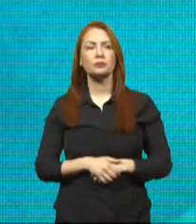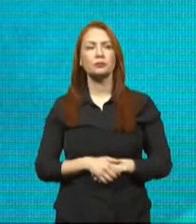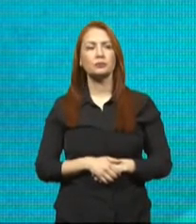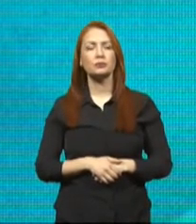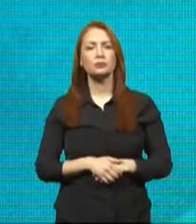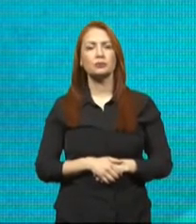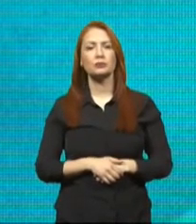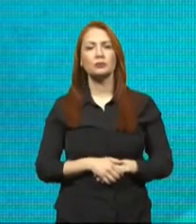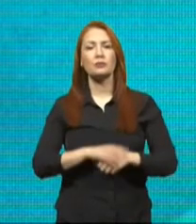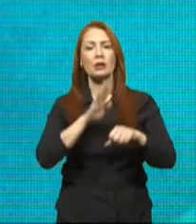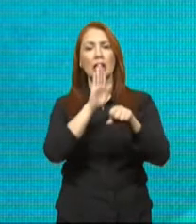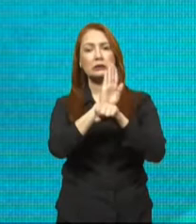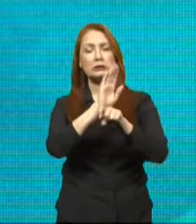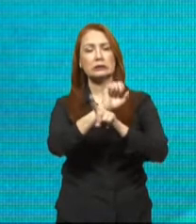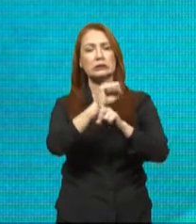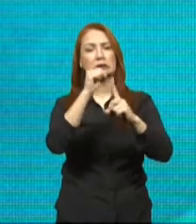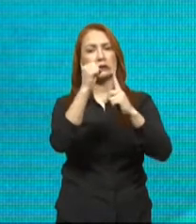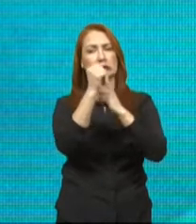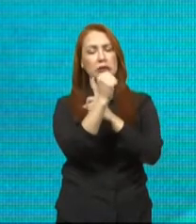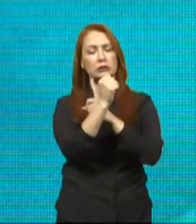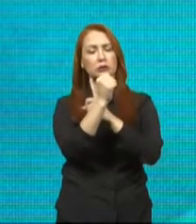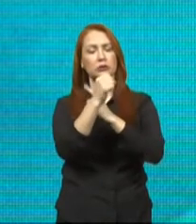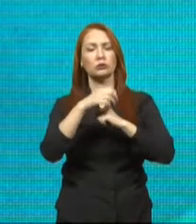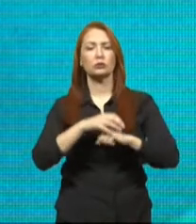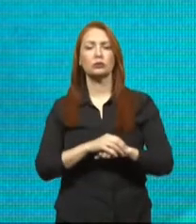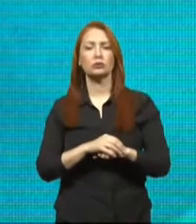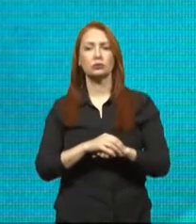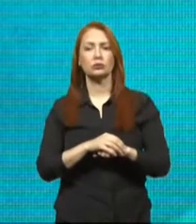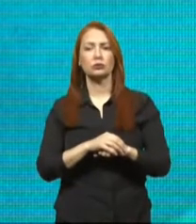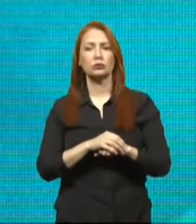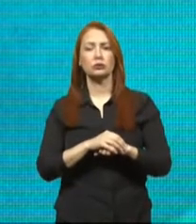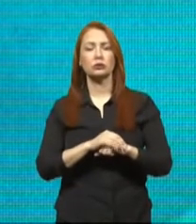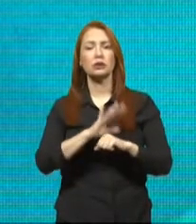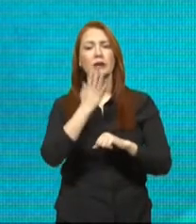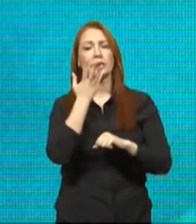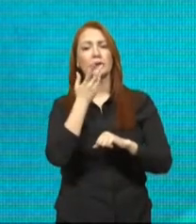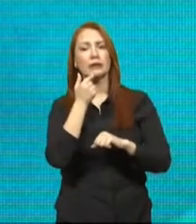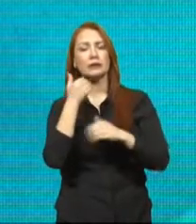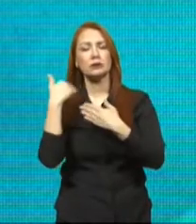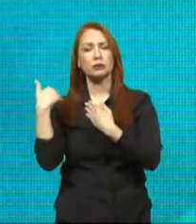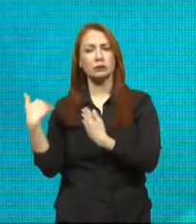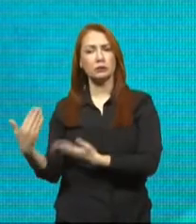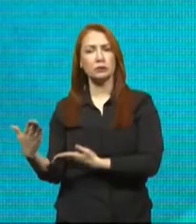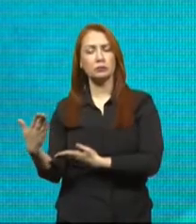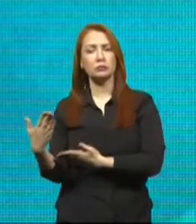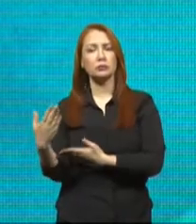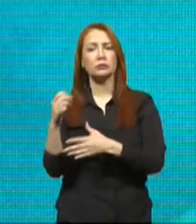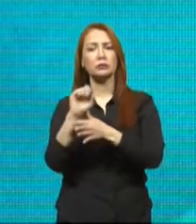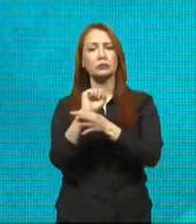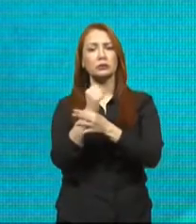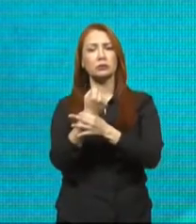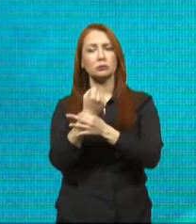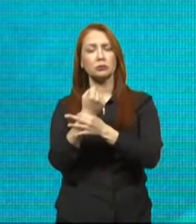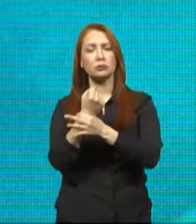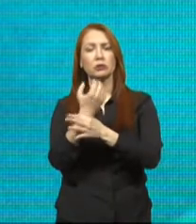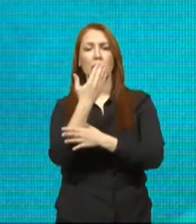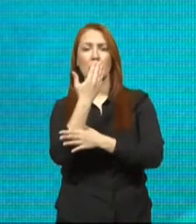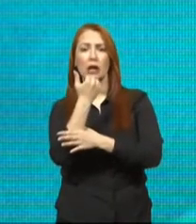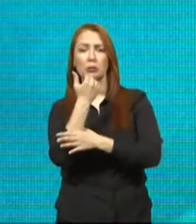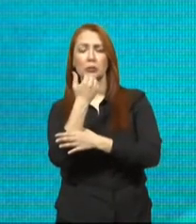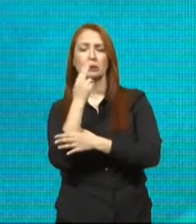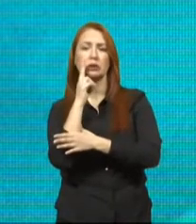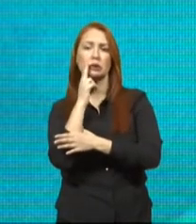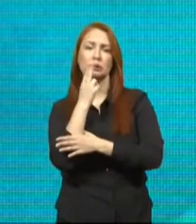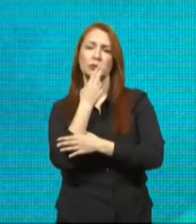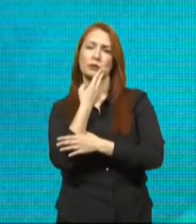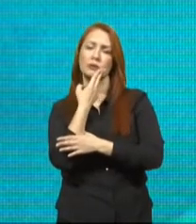Conselho de Assistência Social, Conselho de Direitos da Criança e do Adolescente, Conselho de Segurança Alimentar e Nutricional ou Conselho